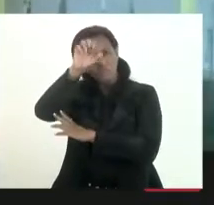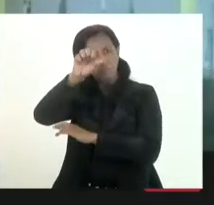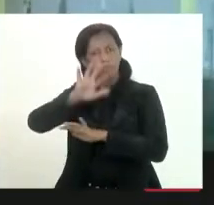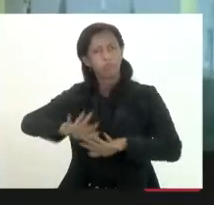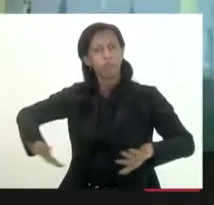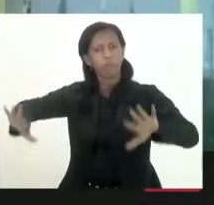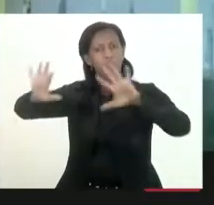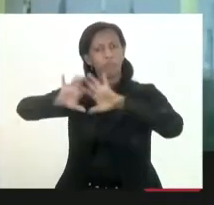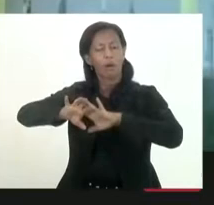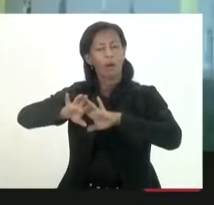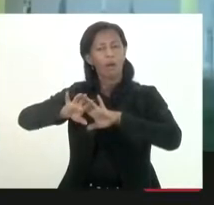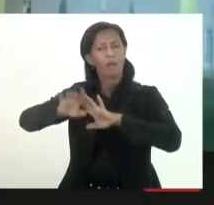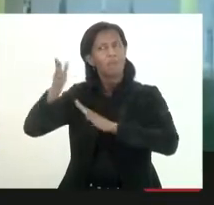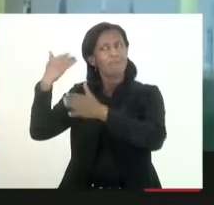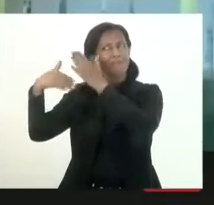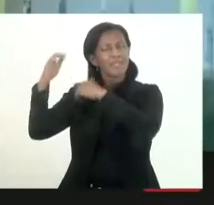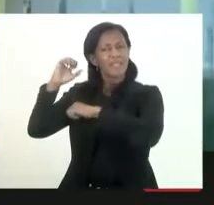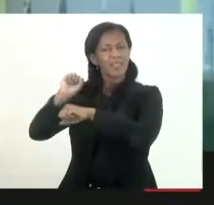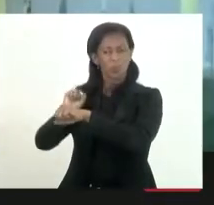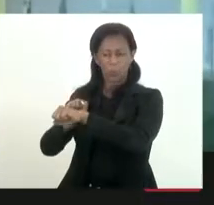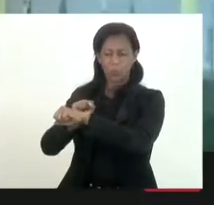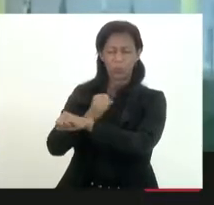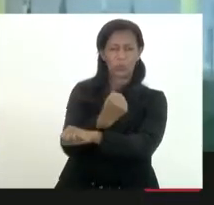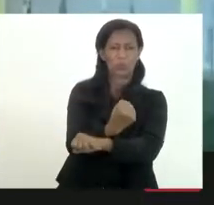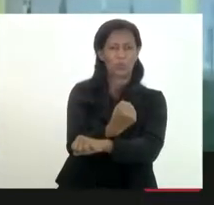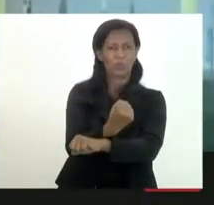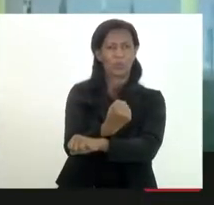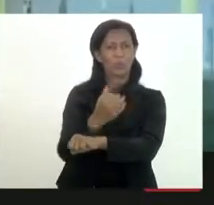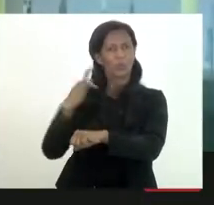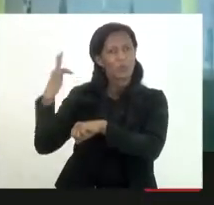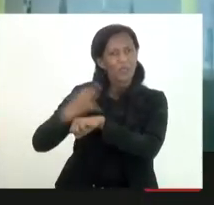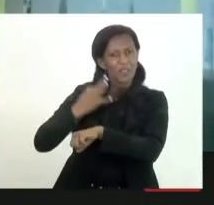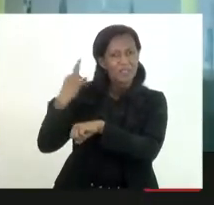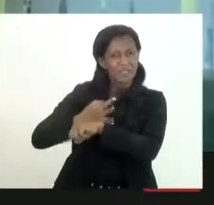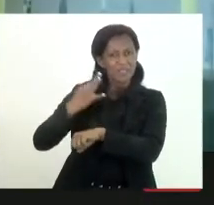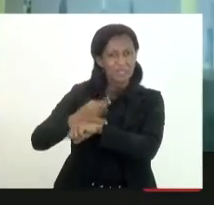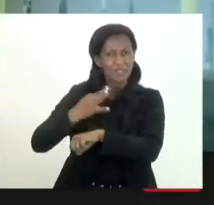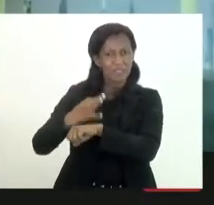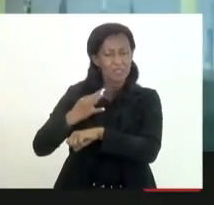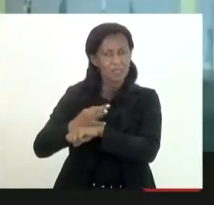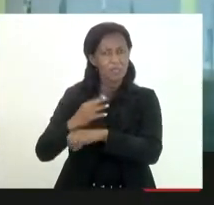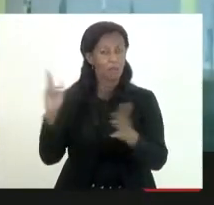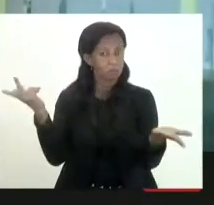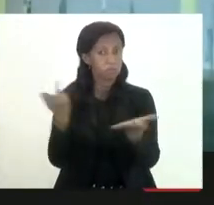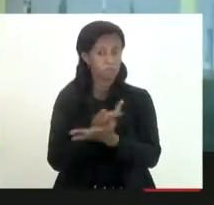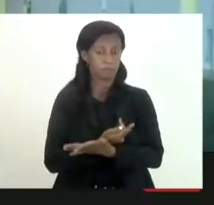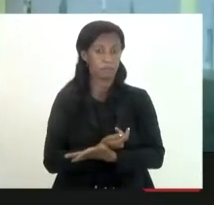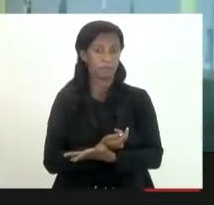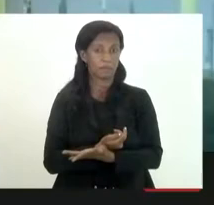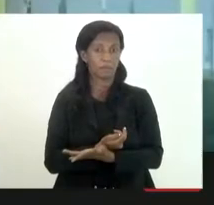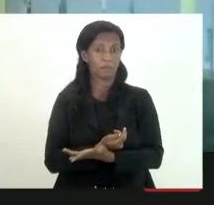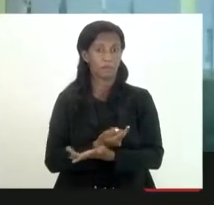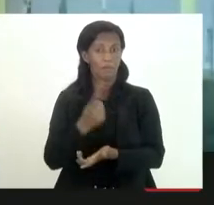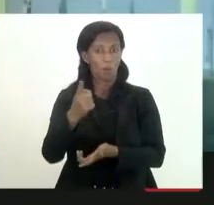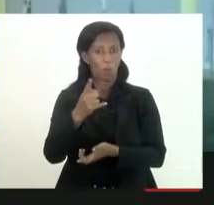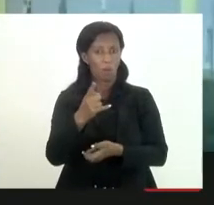Durante a escravidão, como forma de resistência, houve uma estratégia de